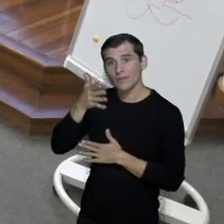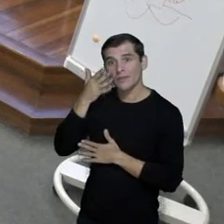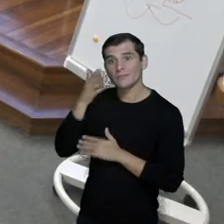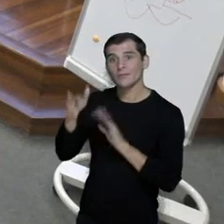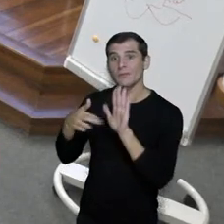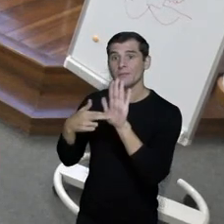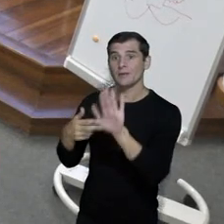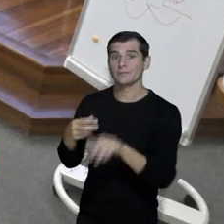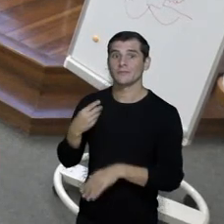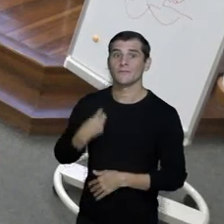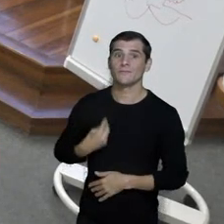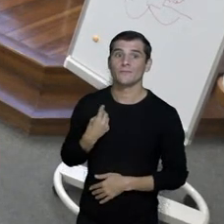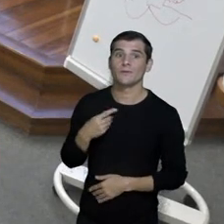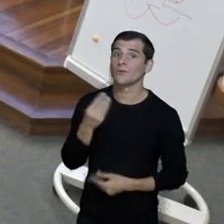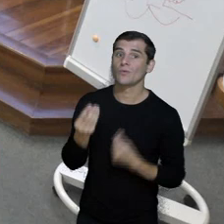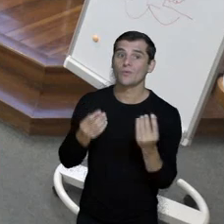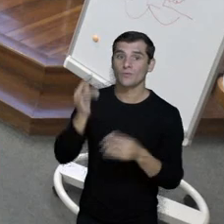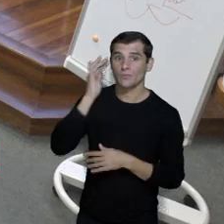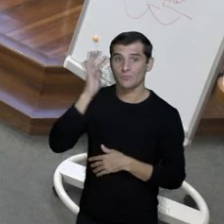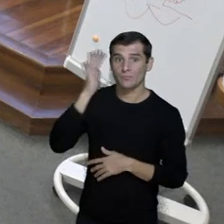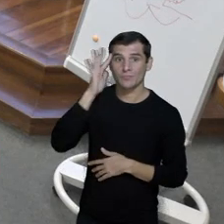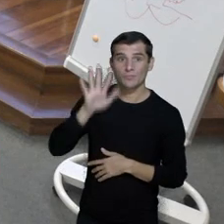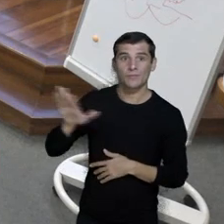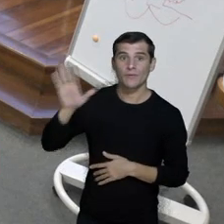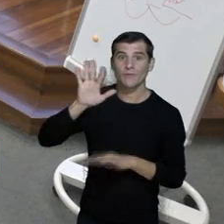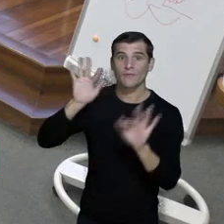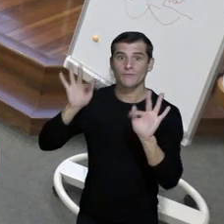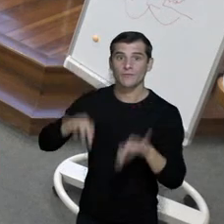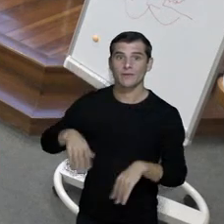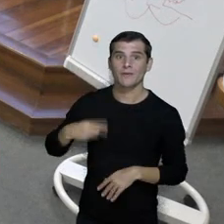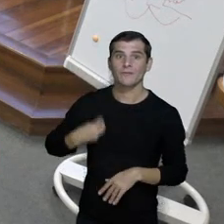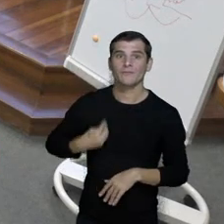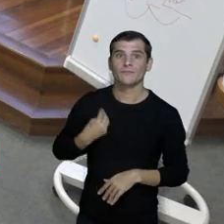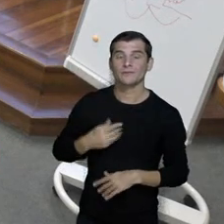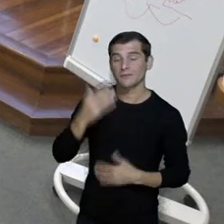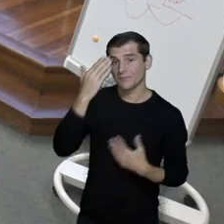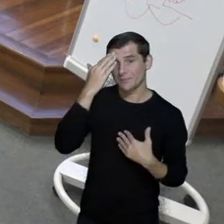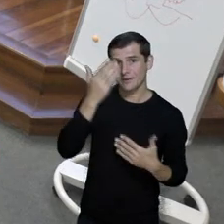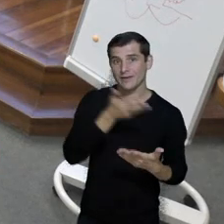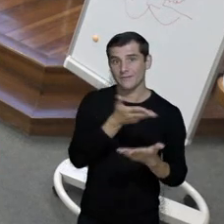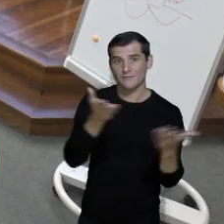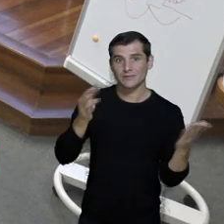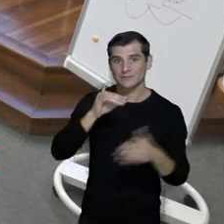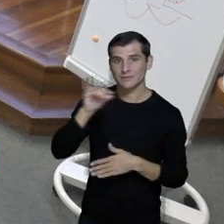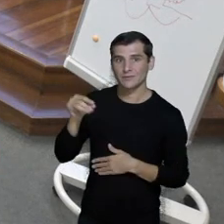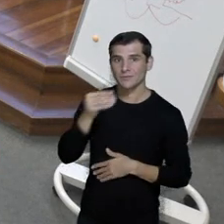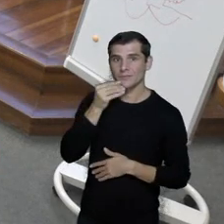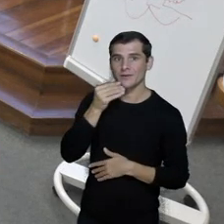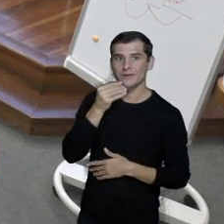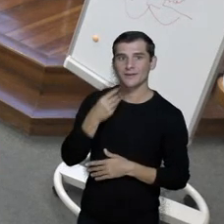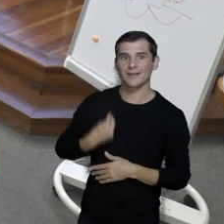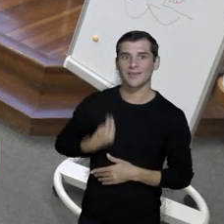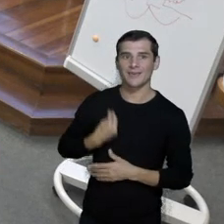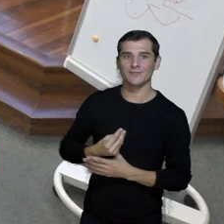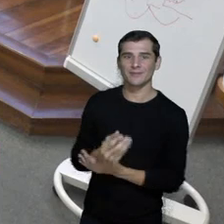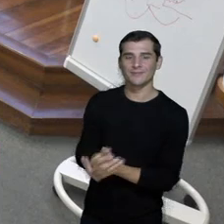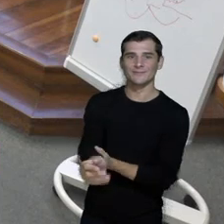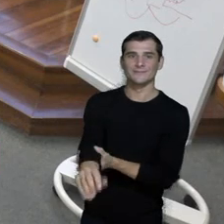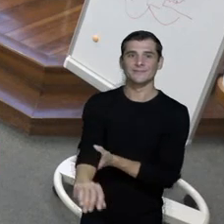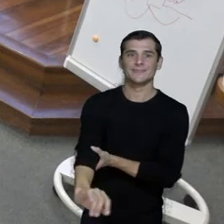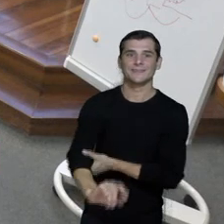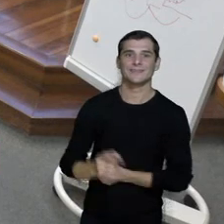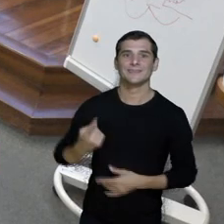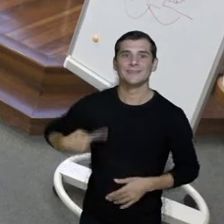fazer a sua reflexão final gente ó Muito obrigada pela oportunidade o nosso grupo